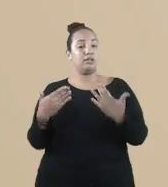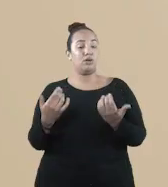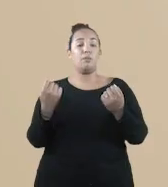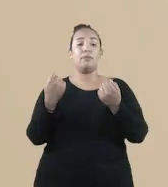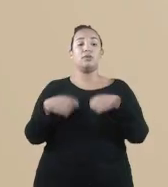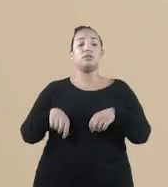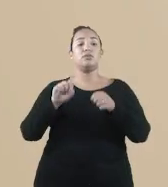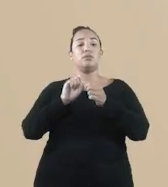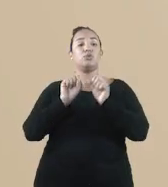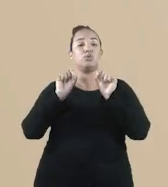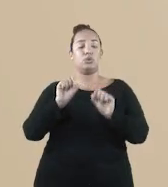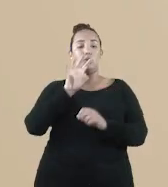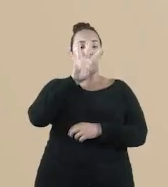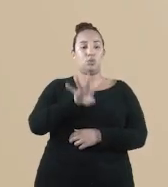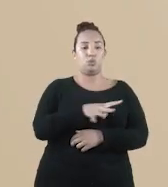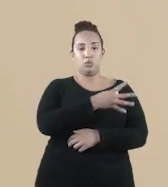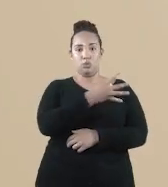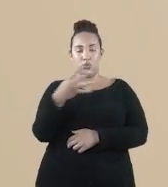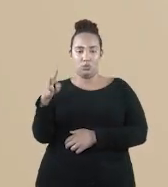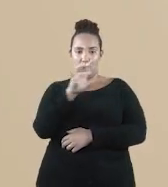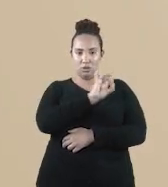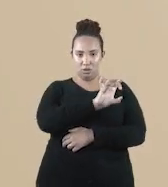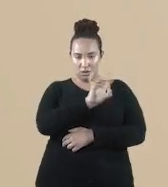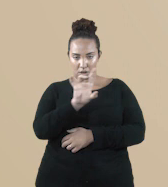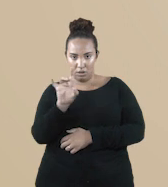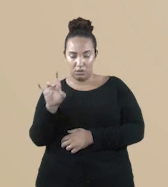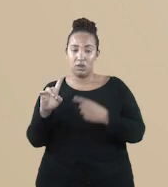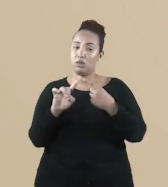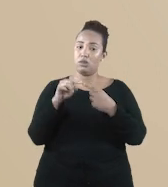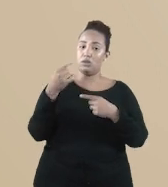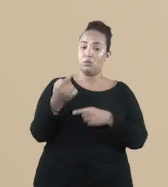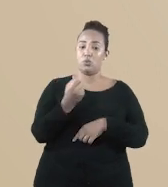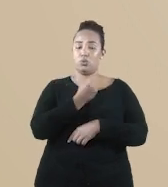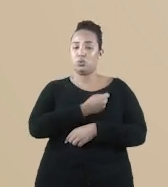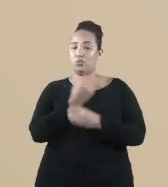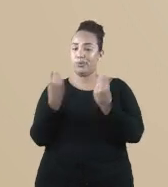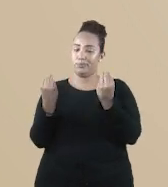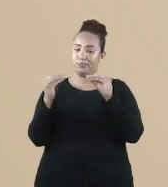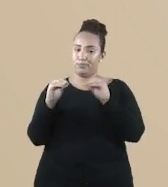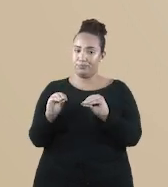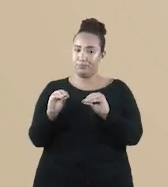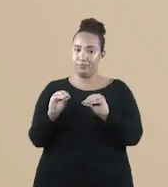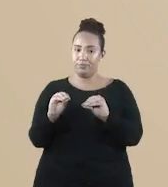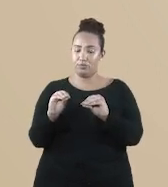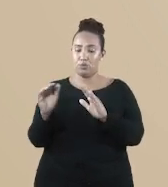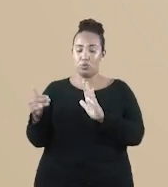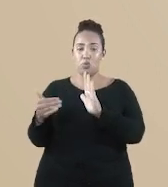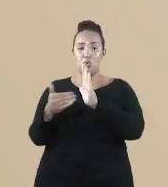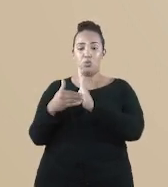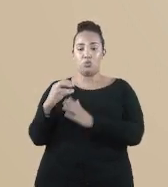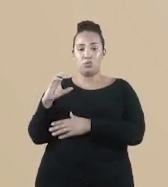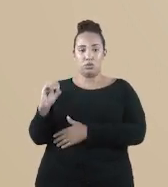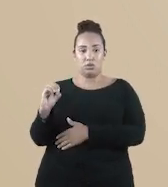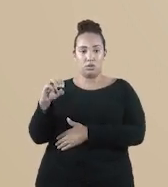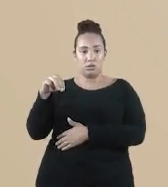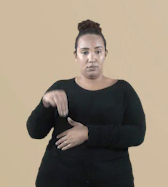isso, faremos primeiro o quadro com as unidades de capacidade e depois colocaremos o 200 com o último